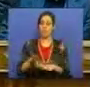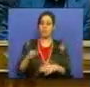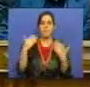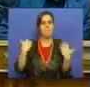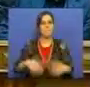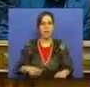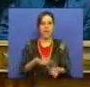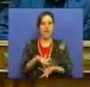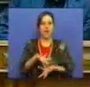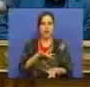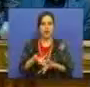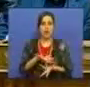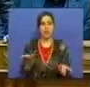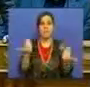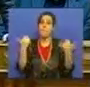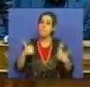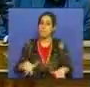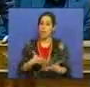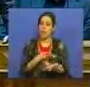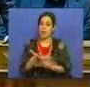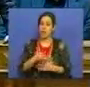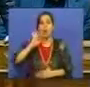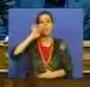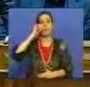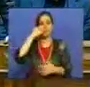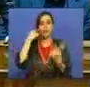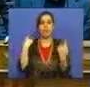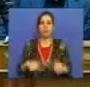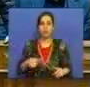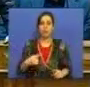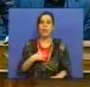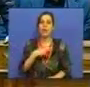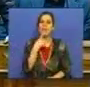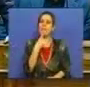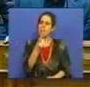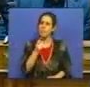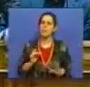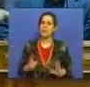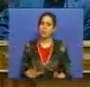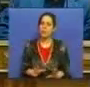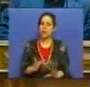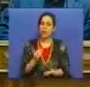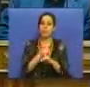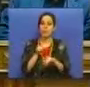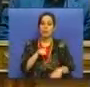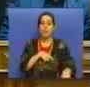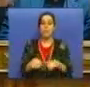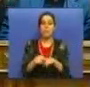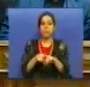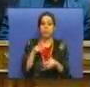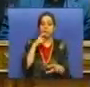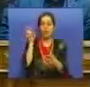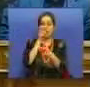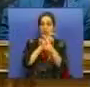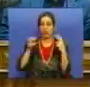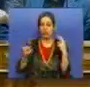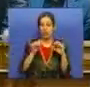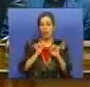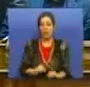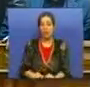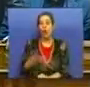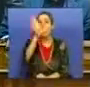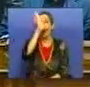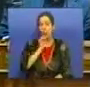mau negócio. E esse mau negócio tem, aliás, consequências e quero lhe perguntar sobre isso. Porque a política energética do